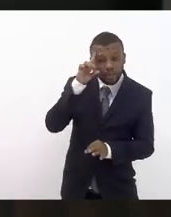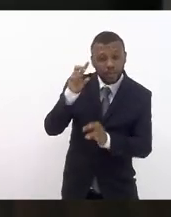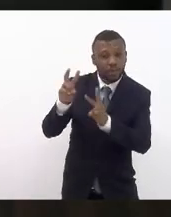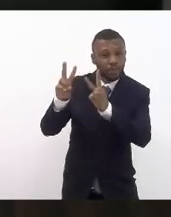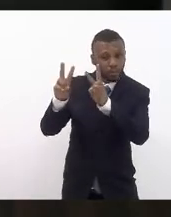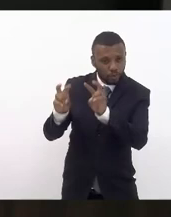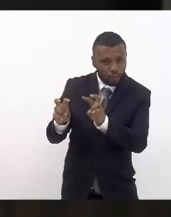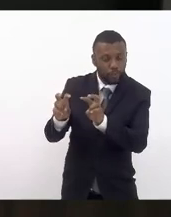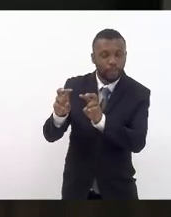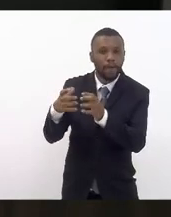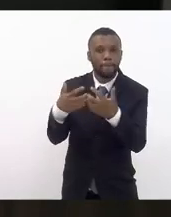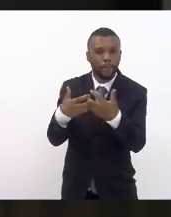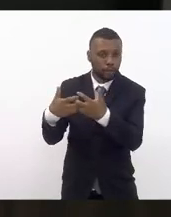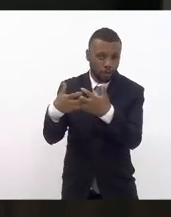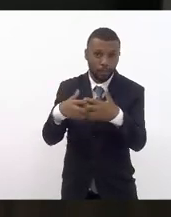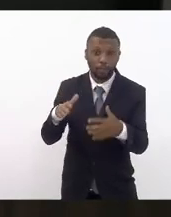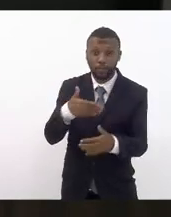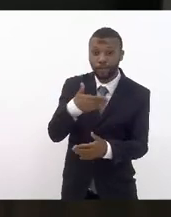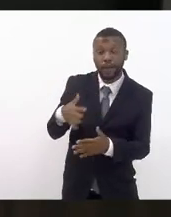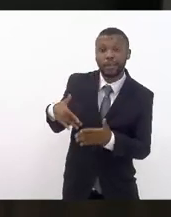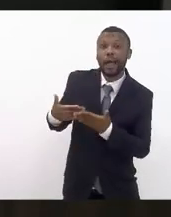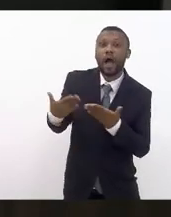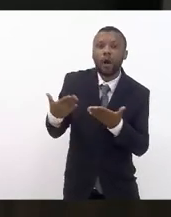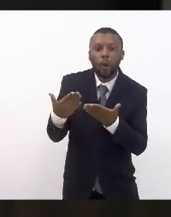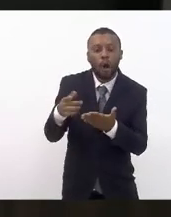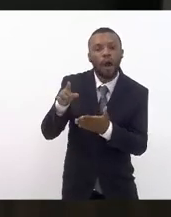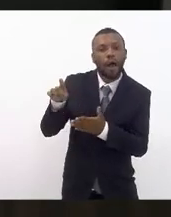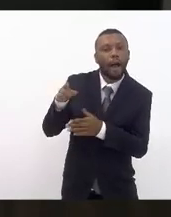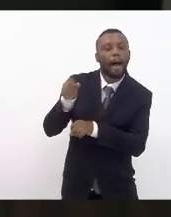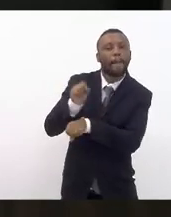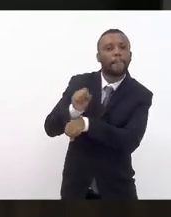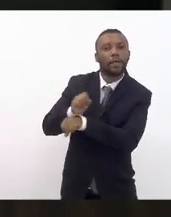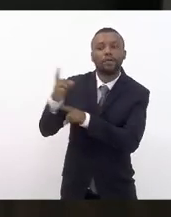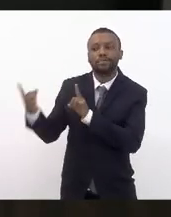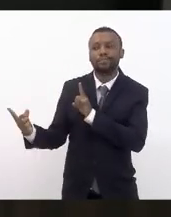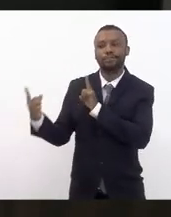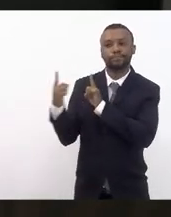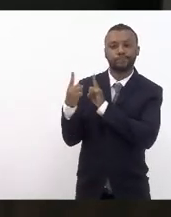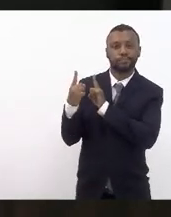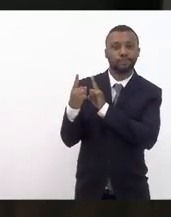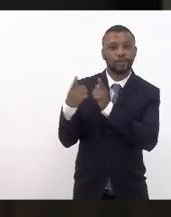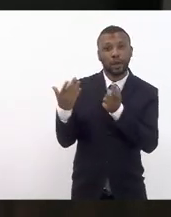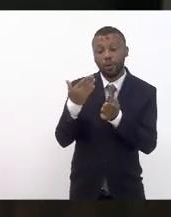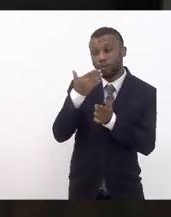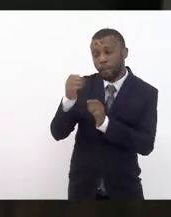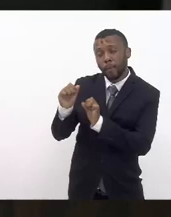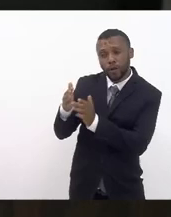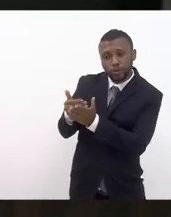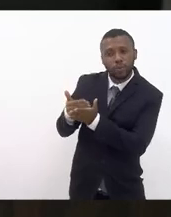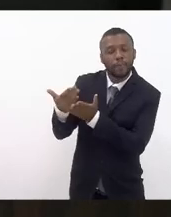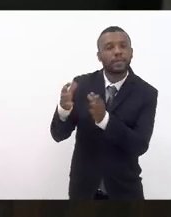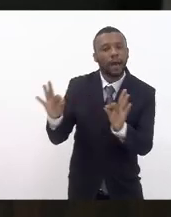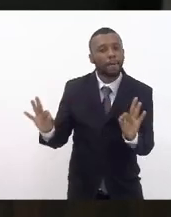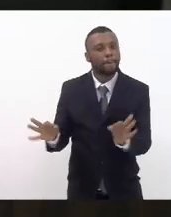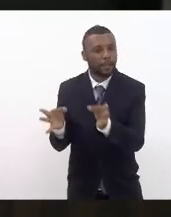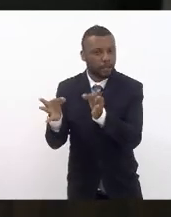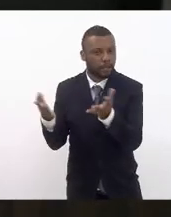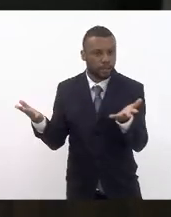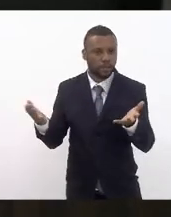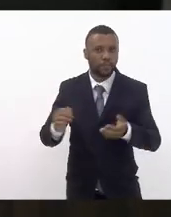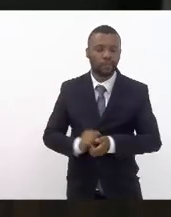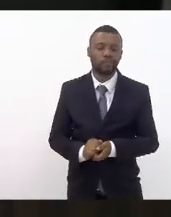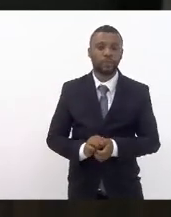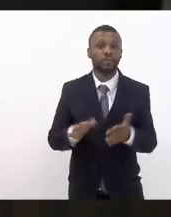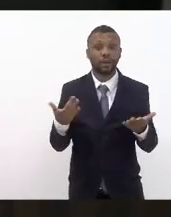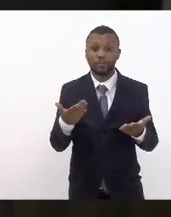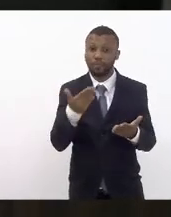Petrópolis. E o governador ficou até agora há pouco lá, aguardando para que eu fosse lá, eu falei para que pudesse começar a missa. Então, eu vou